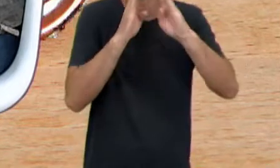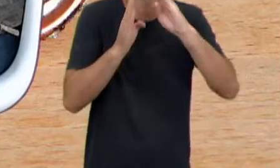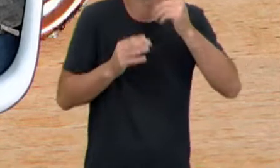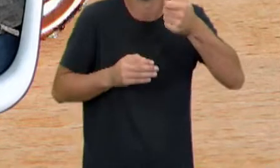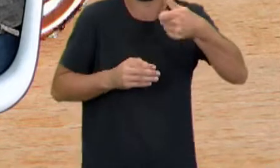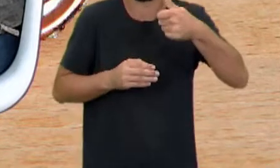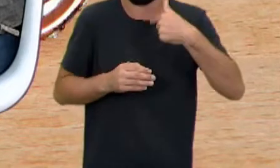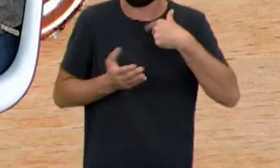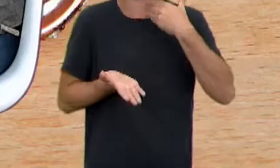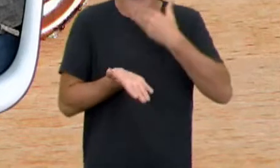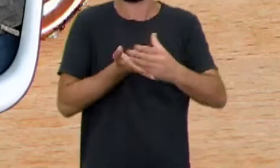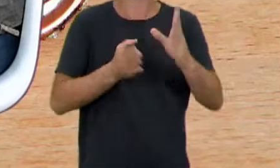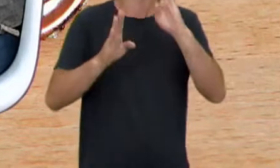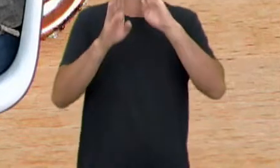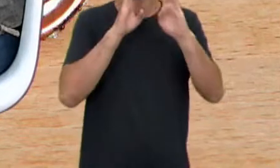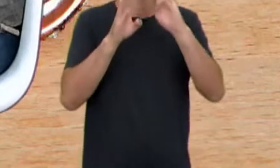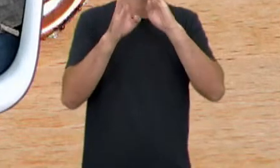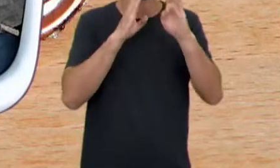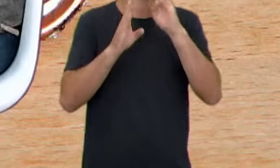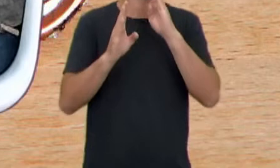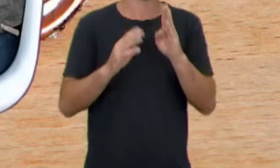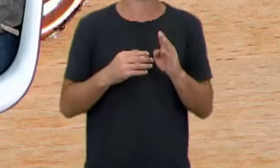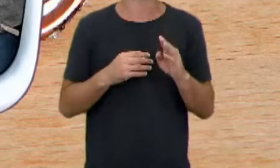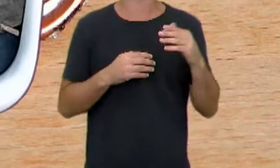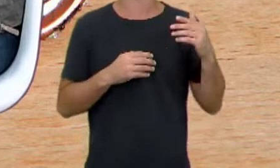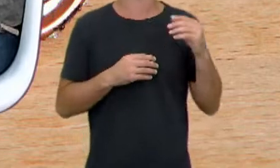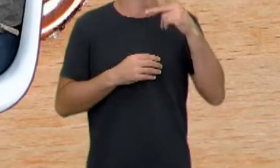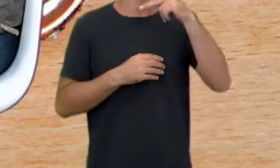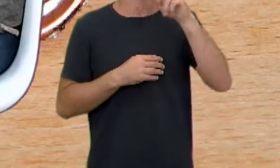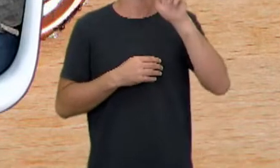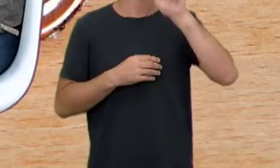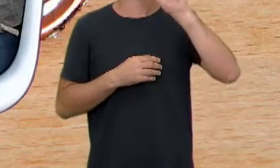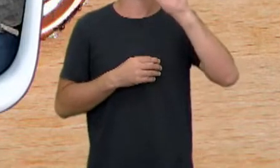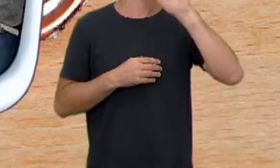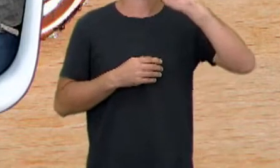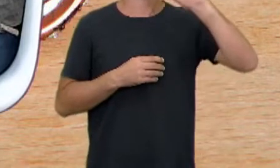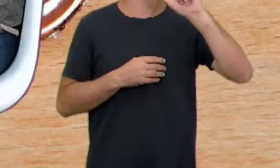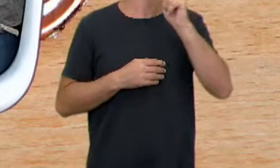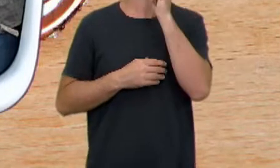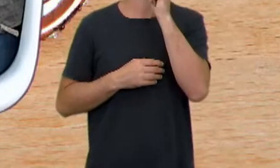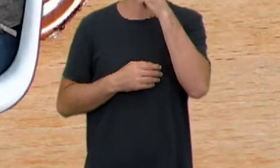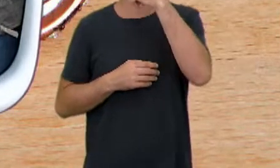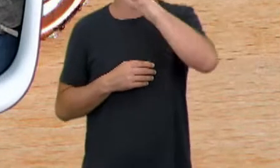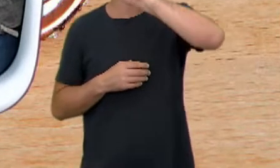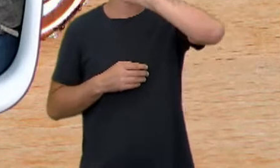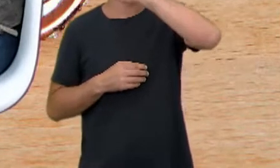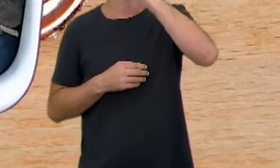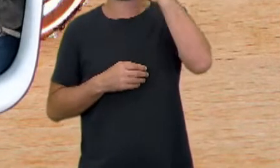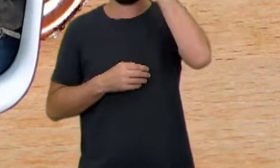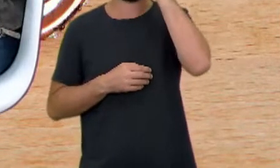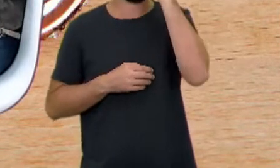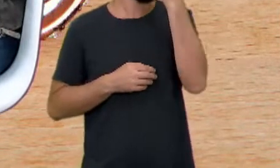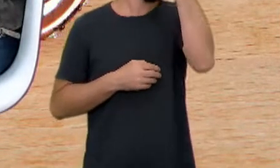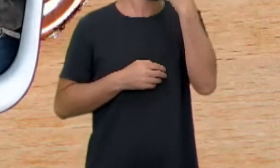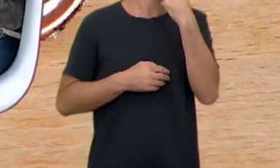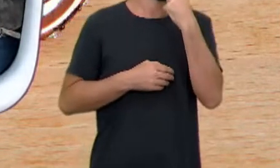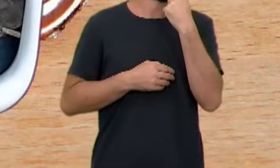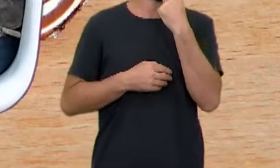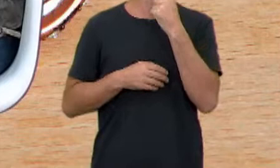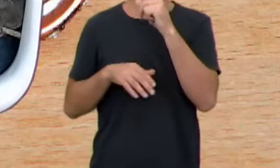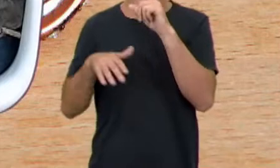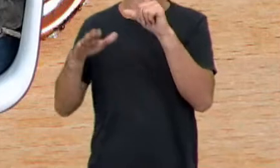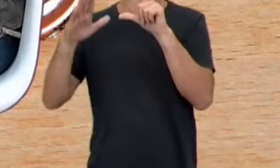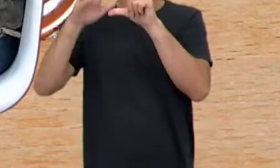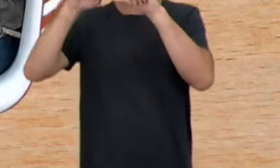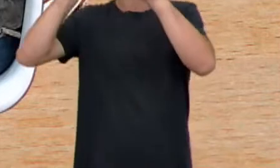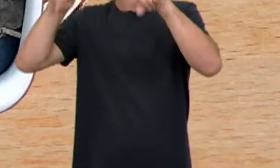Facebook. Tinha um perfil, na verdade, porque ainda não tinham páginas no Facebook, então era um perfil. E aí tinha o meu, como protetora de animais, e tinha o da